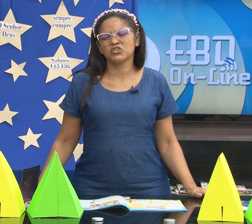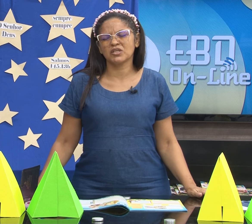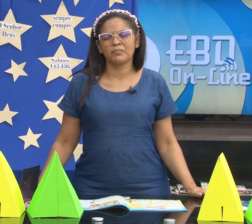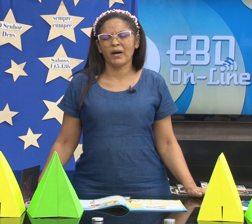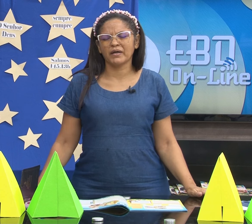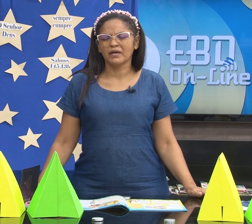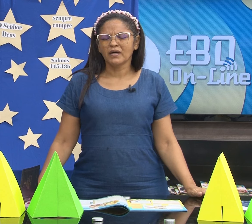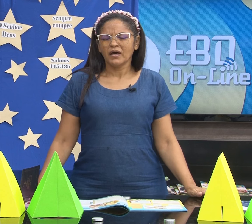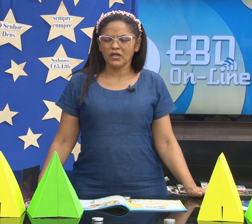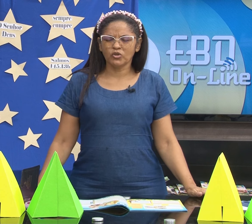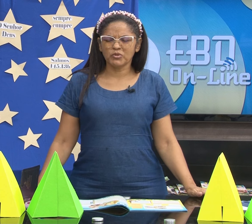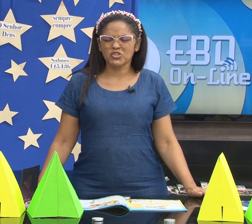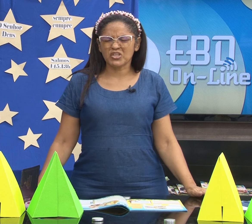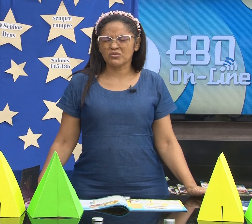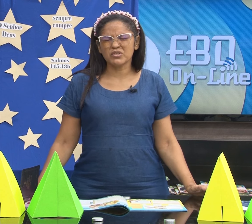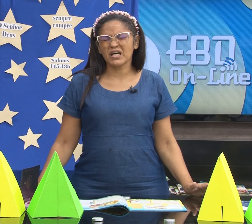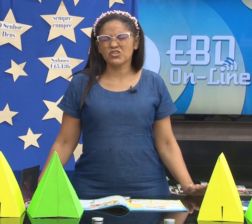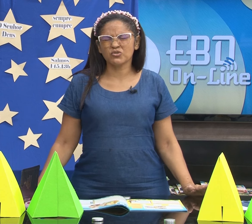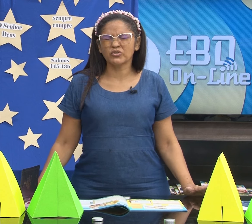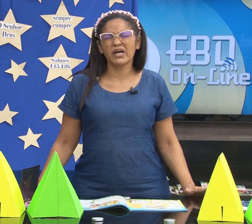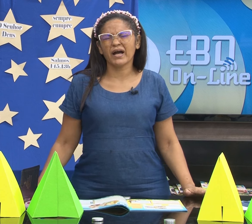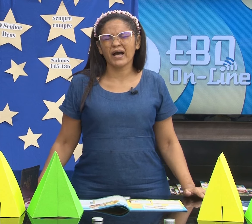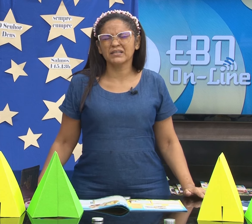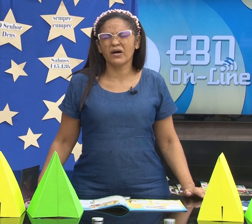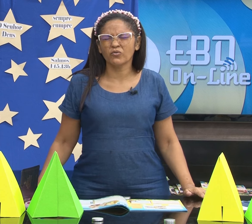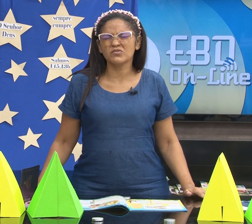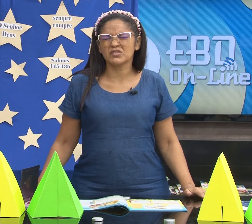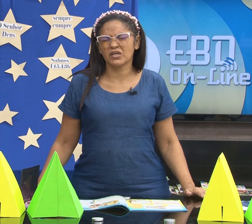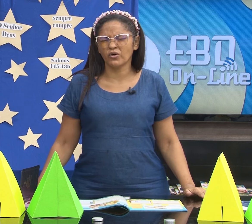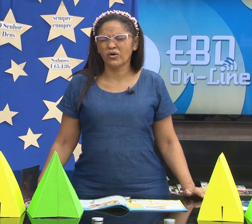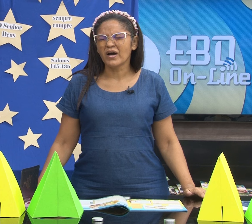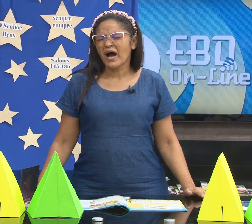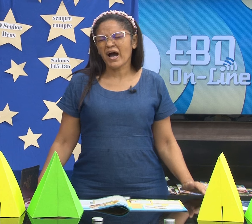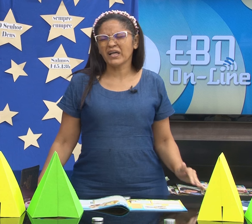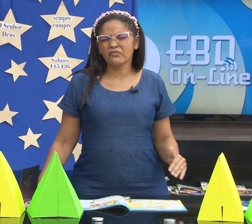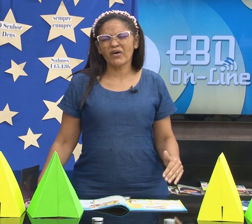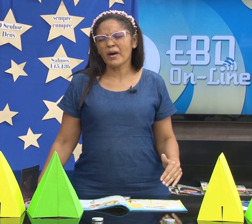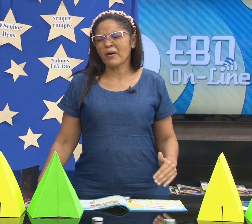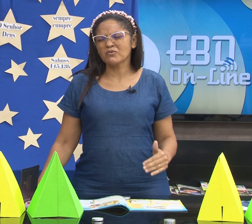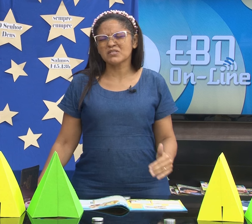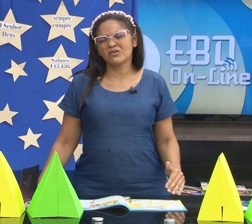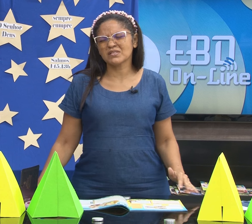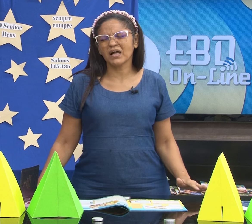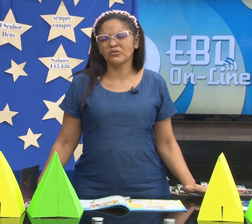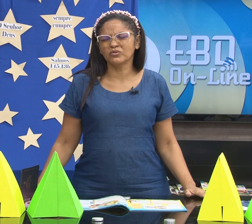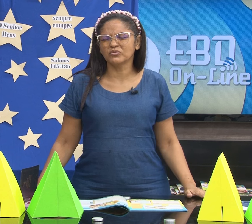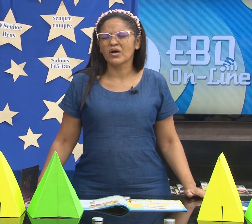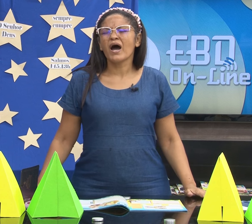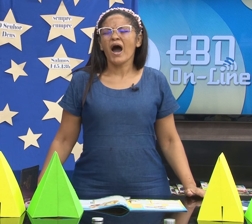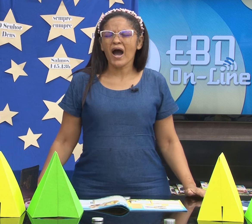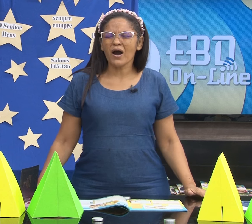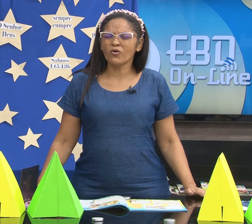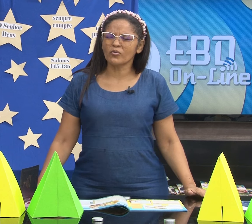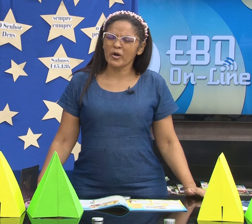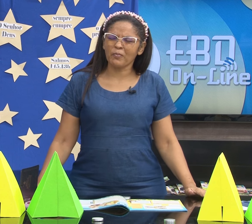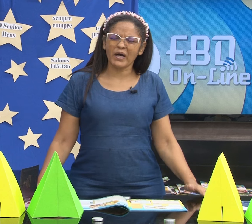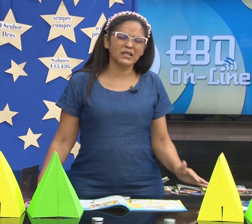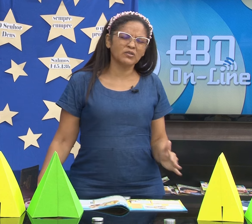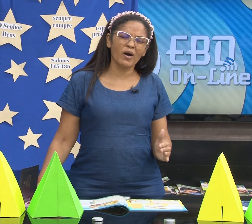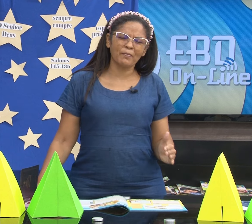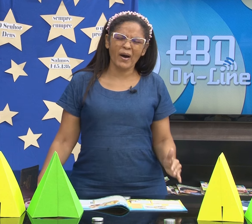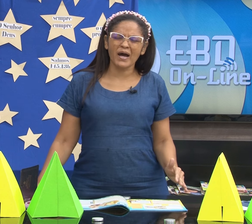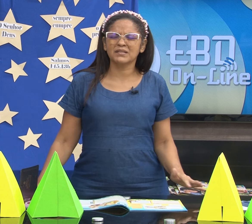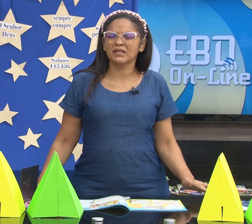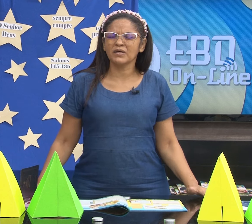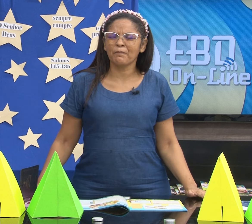irá assistir pai em nome de Jesus ajude a cada um senhor a levar para os seus alunos algo meu pai